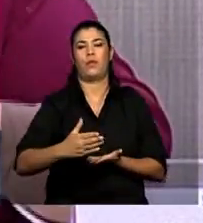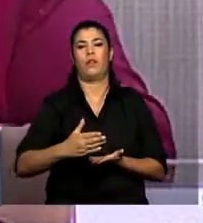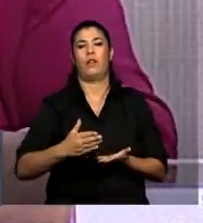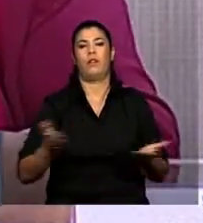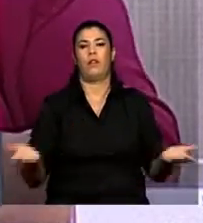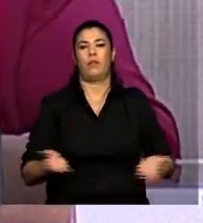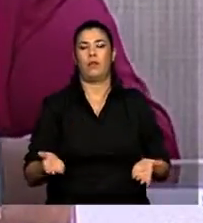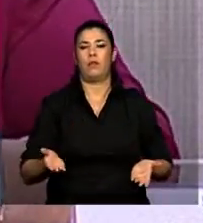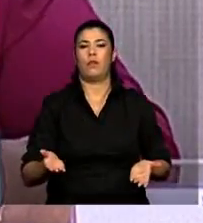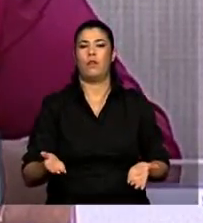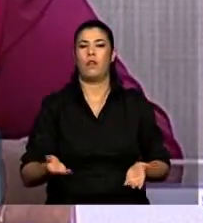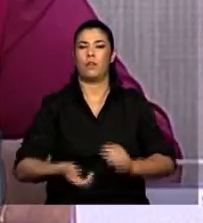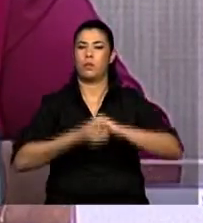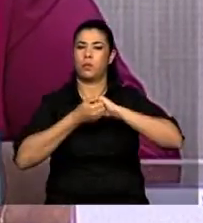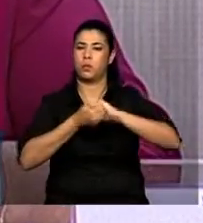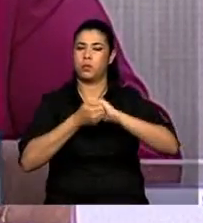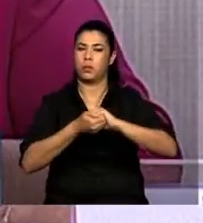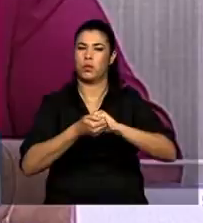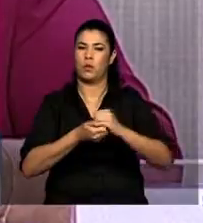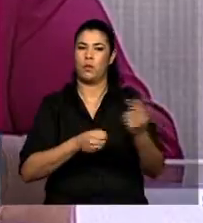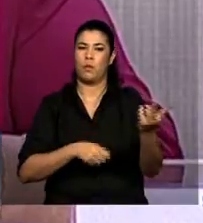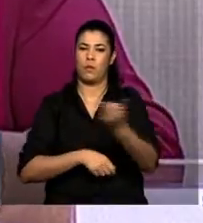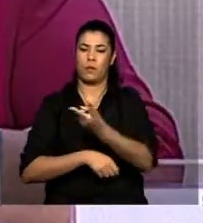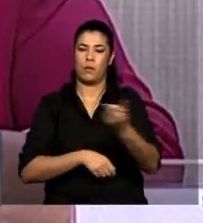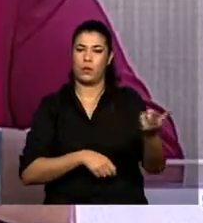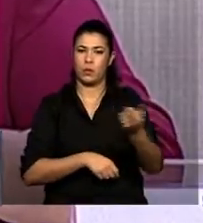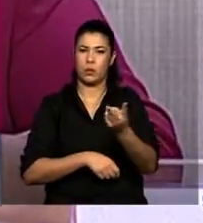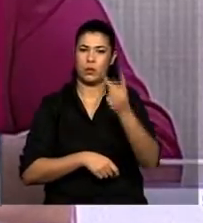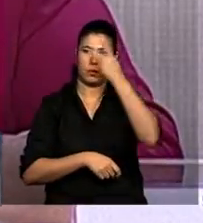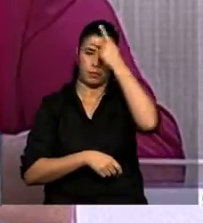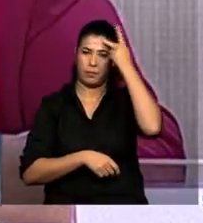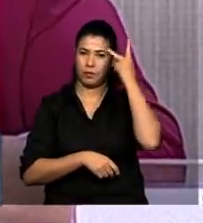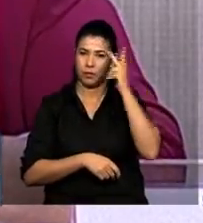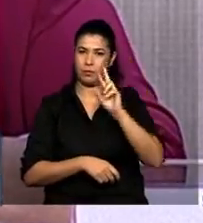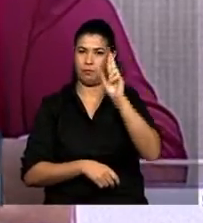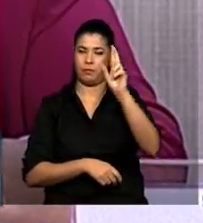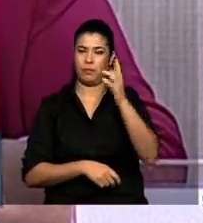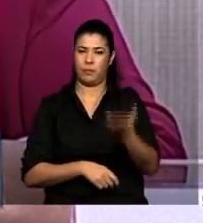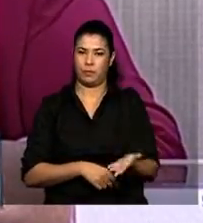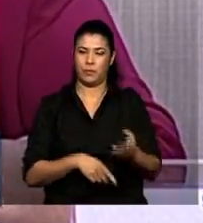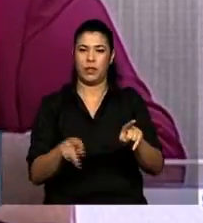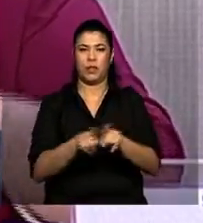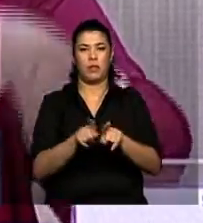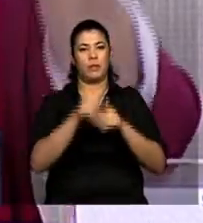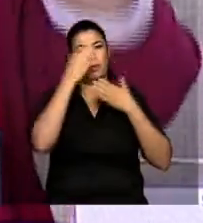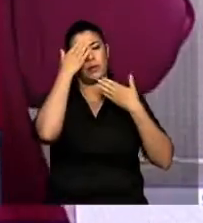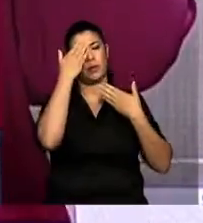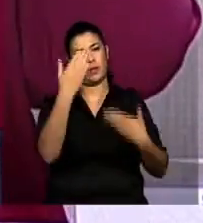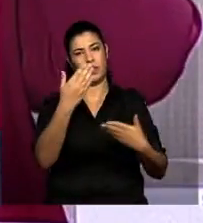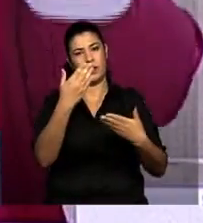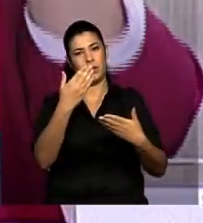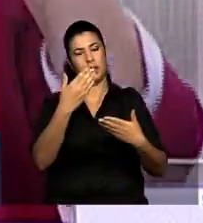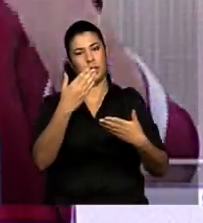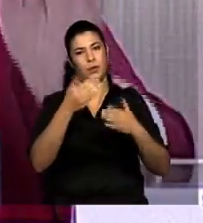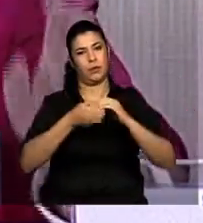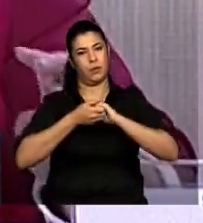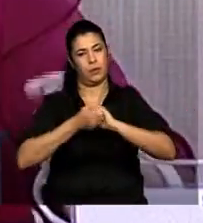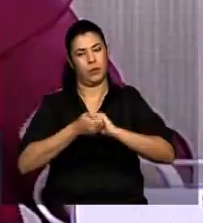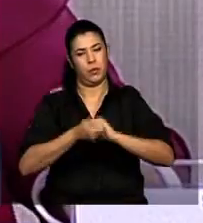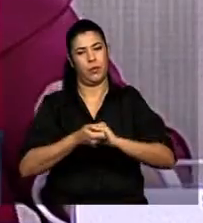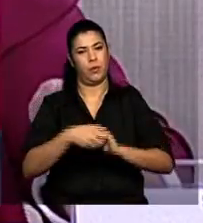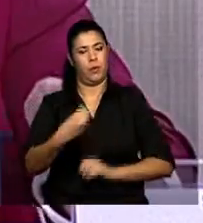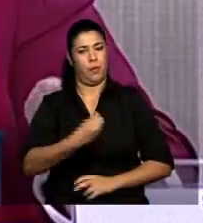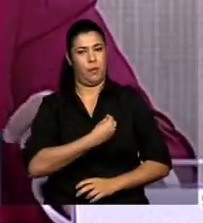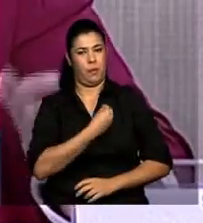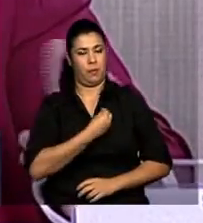saudação exatamente pela Ludmilla e pela Graça. E aqui saudando e agradecer a participação, a presença aqui